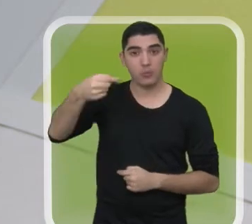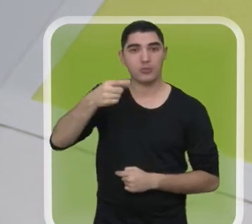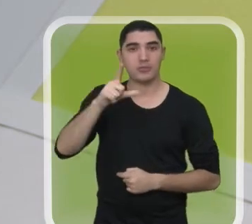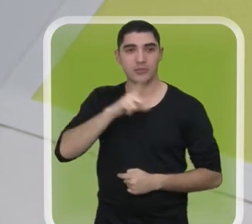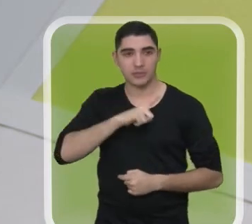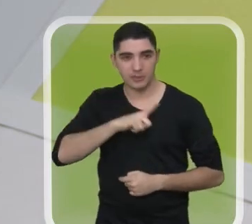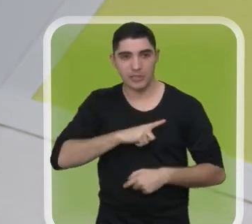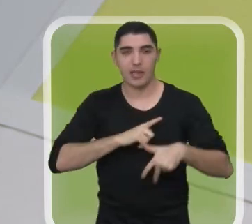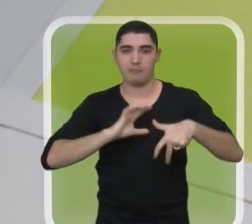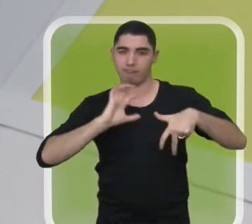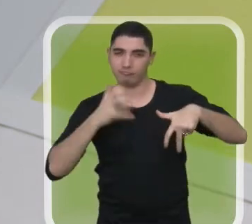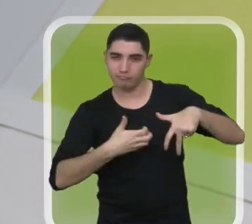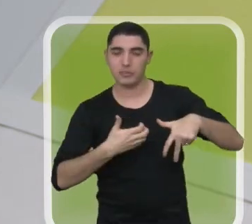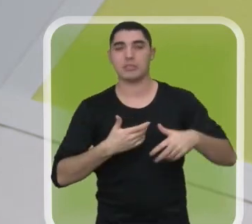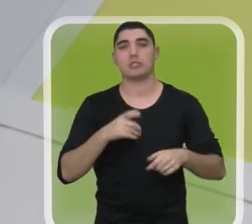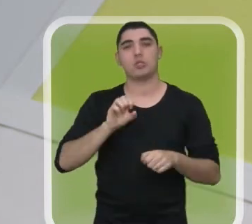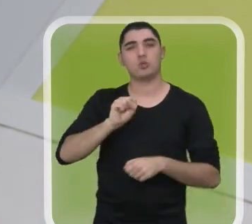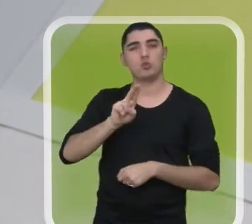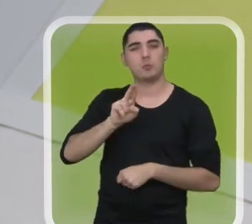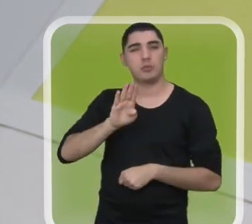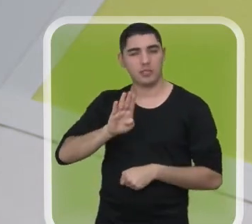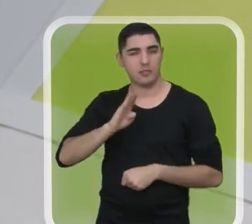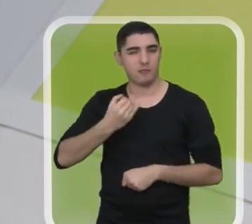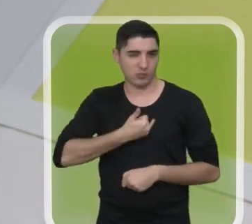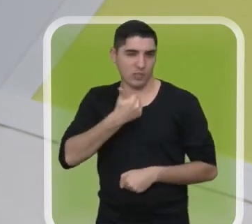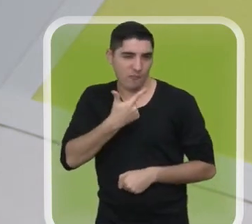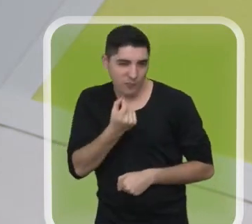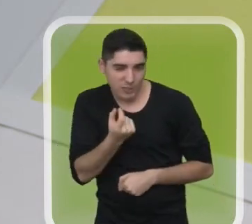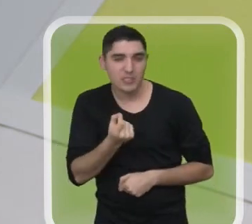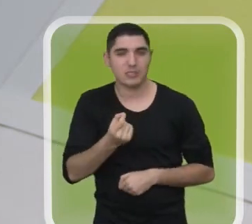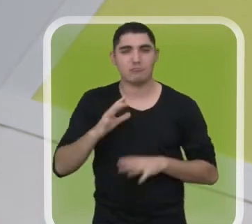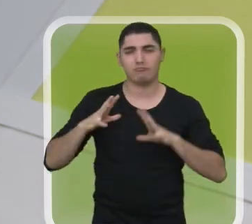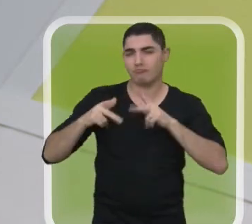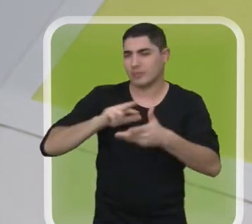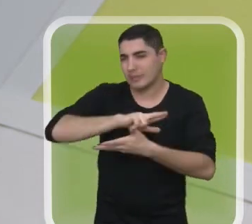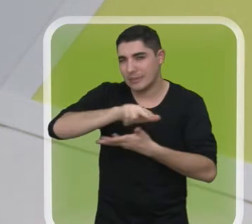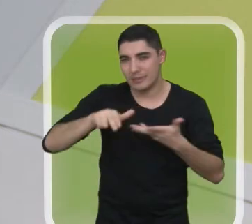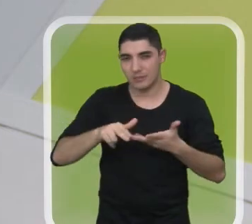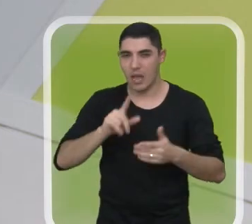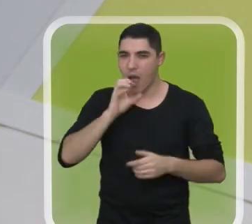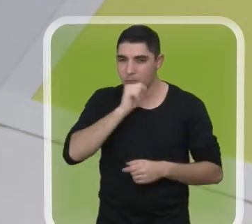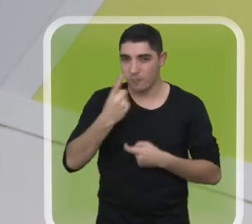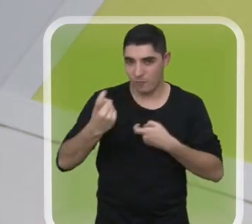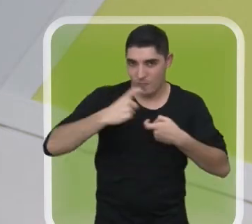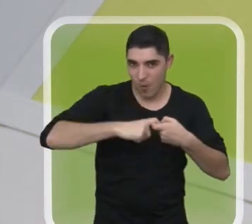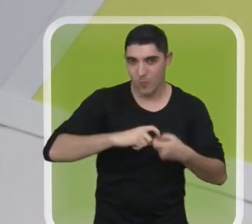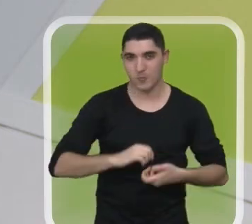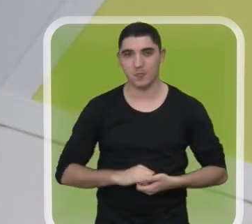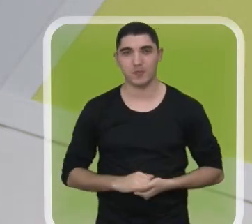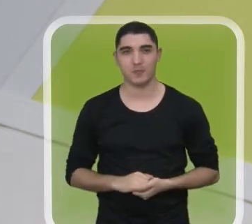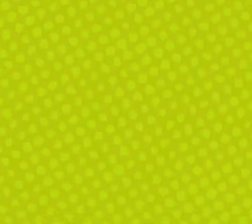Sub-20, tem futebol feminino também, tudo em destaque para você aqui dentro do Hora do Esporte. Rapidinho, já a gente volta.